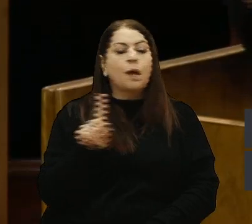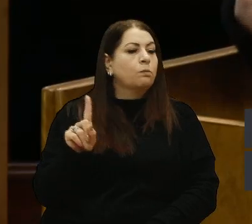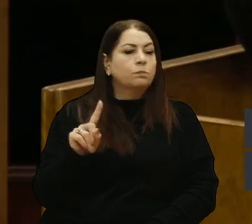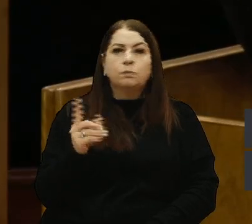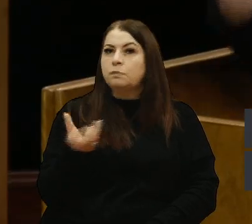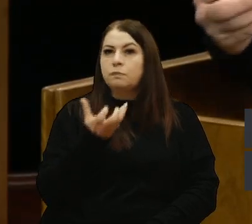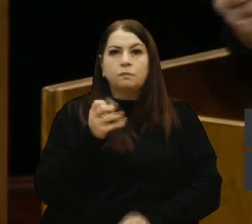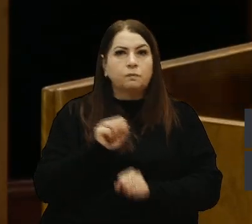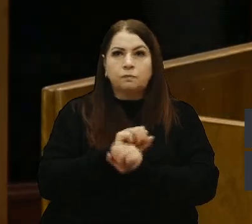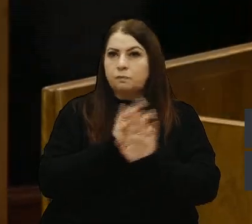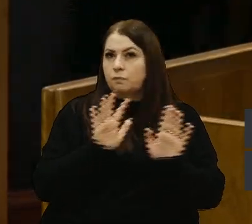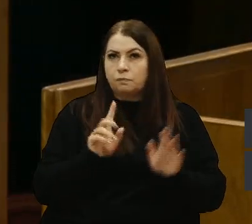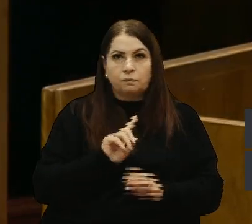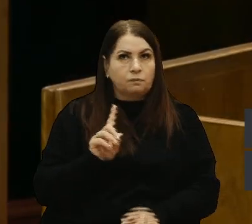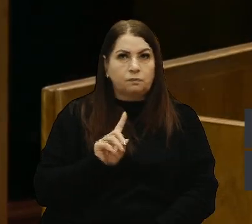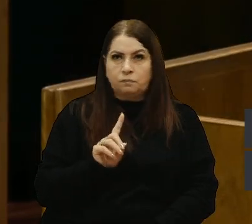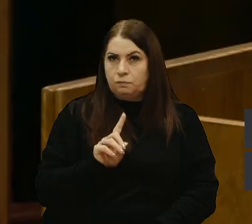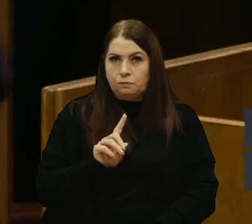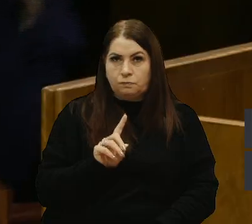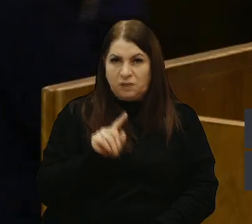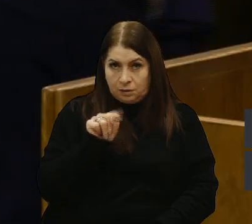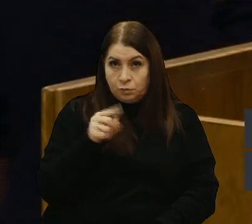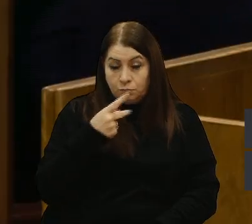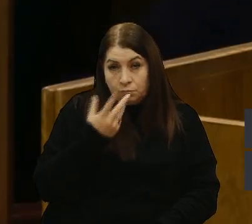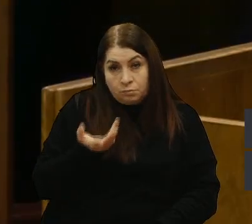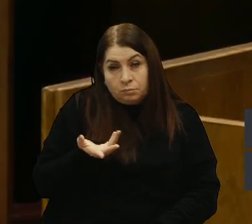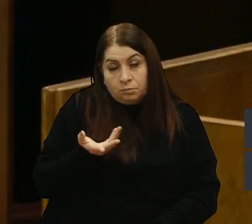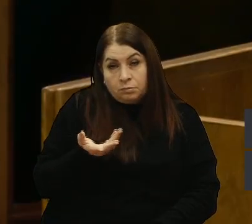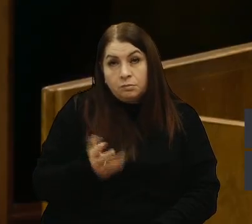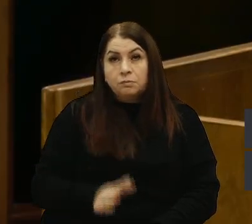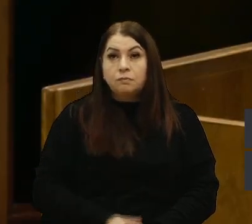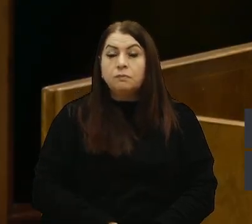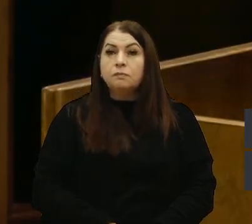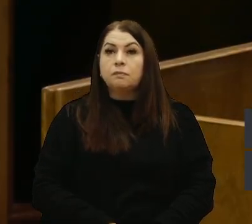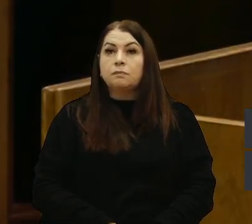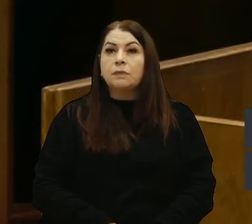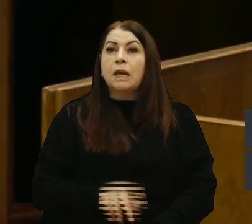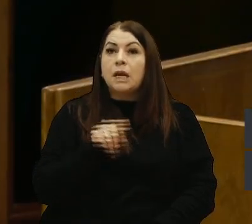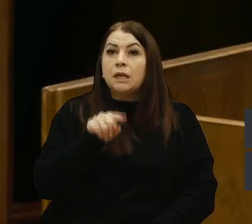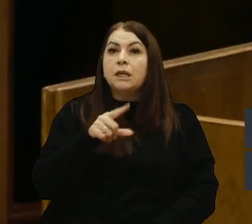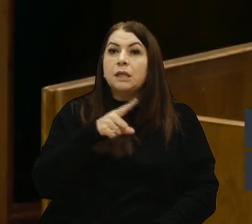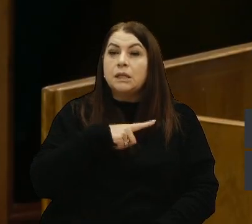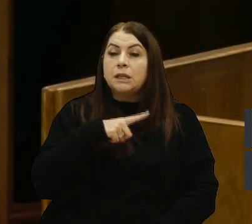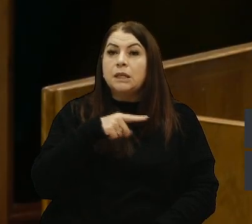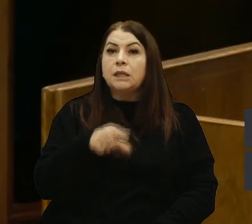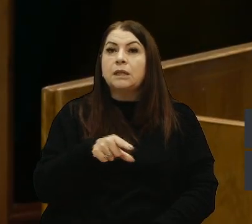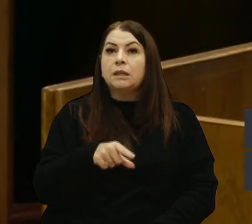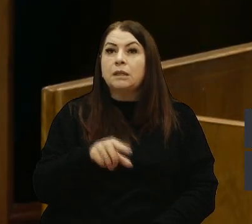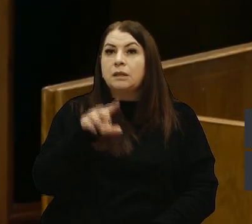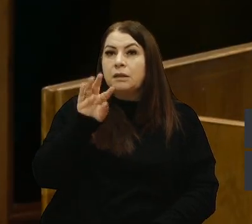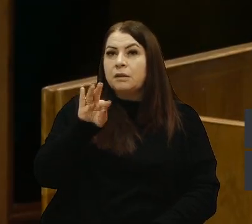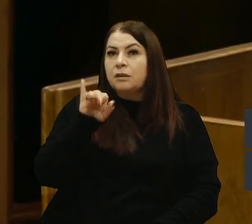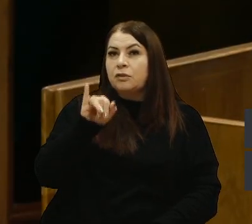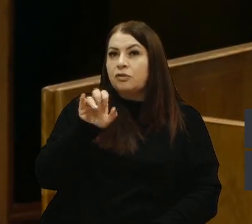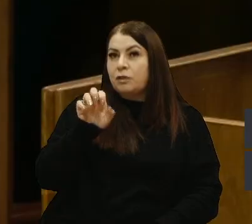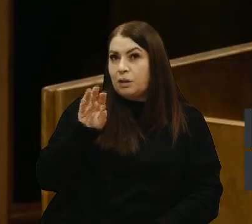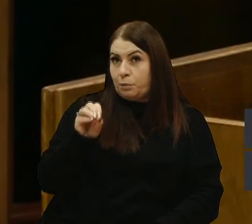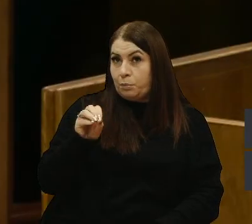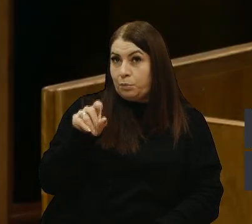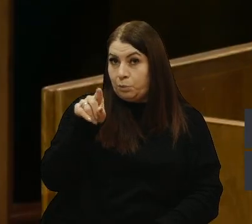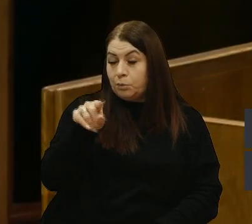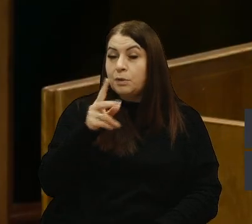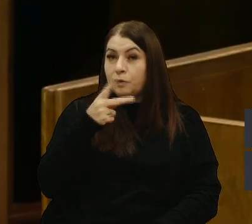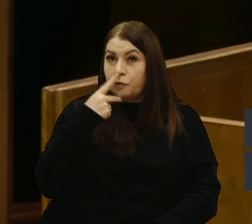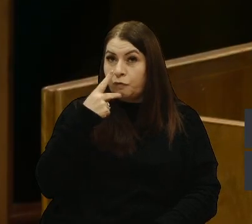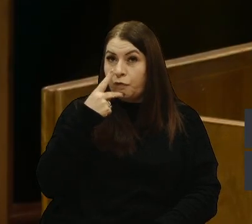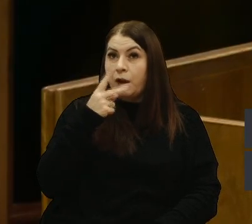queremos a transparência. É isso que ele falou. Aqui nós temos o Chepo, que fala